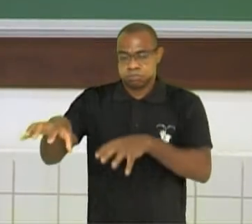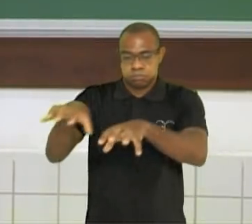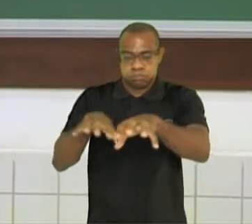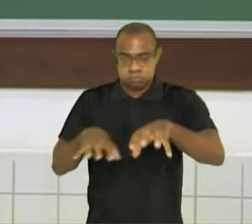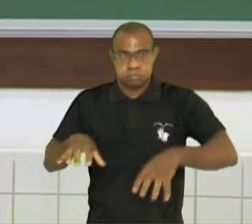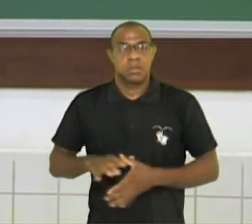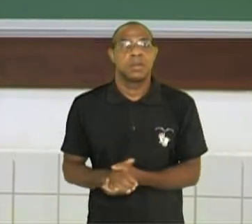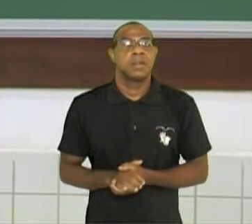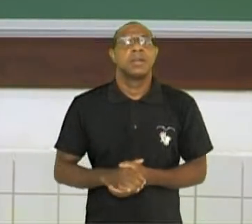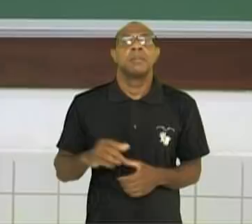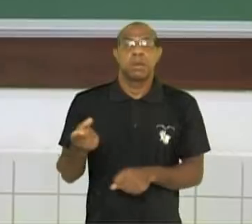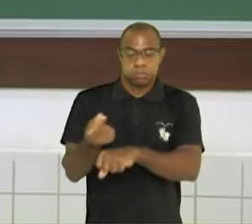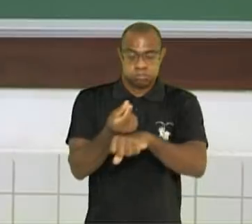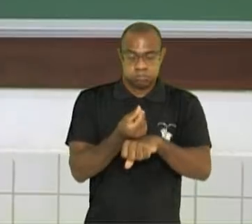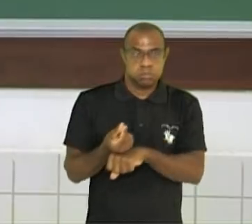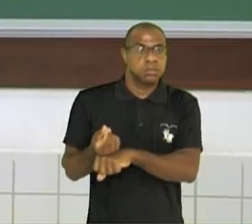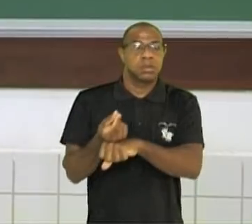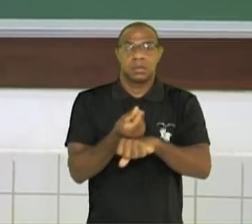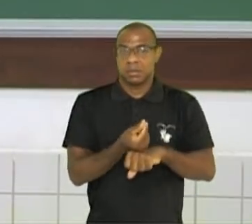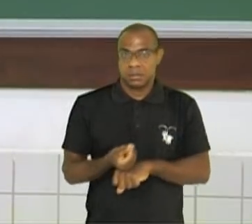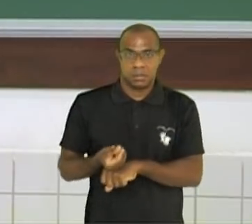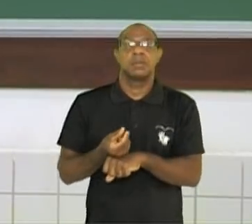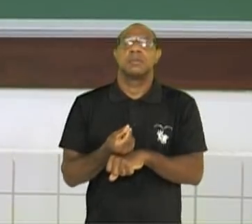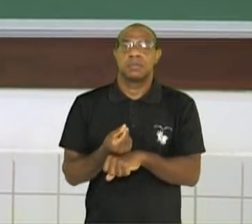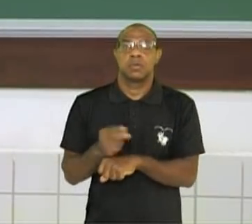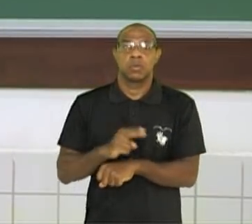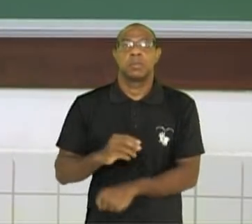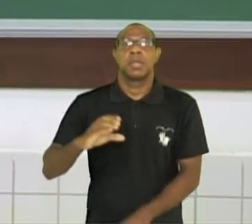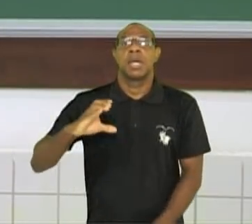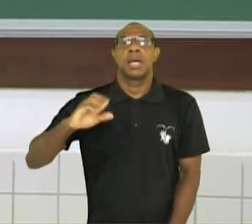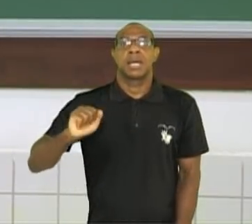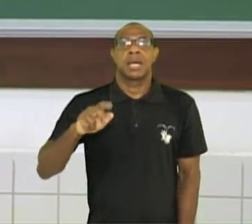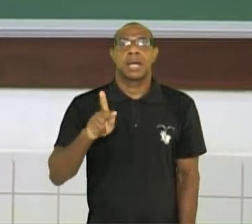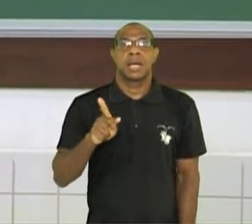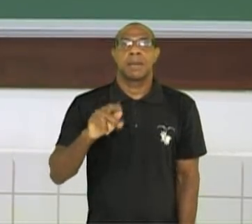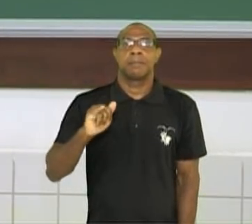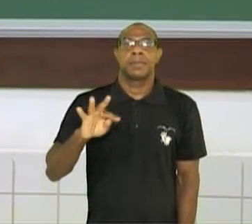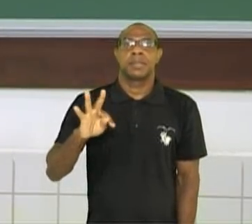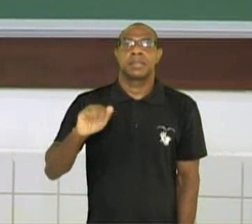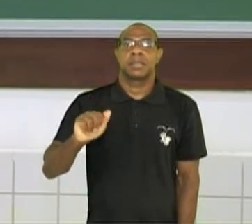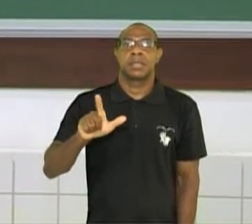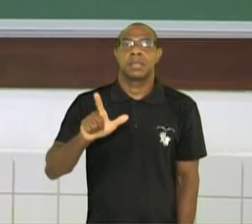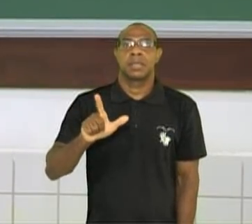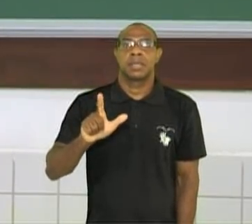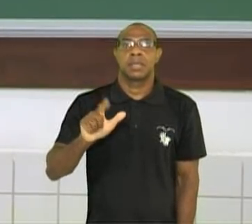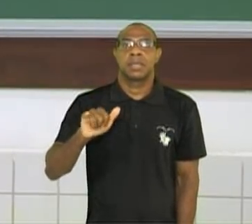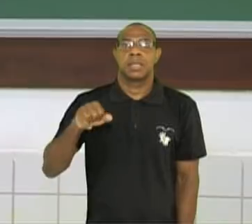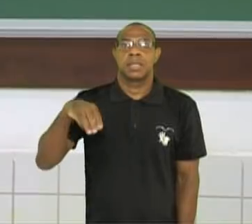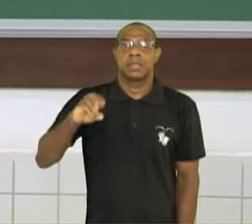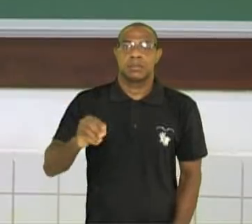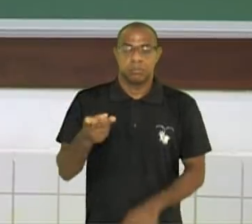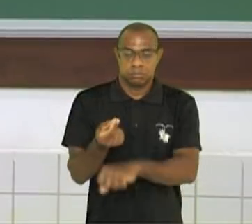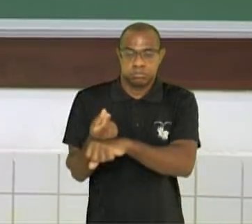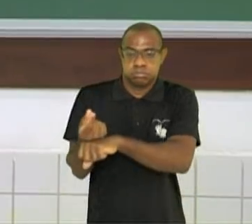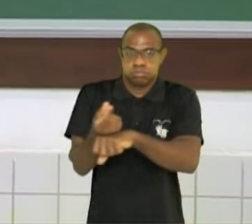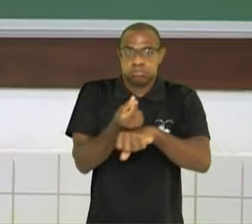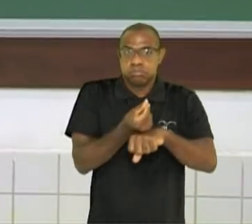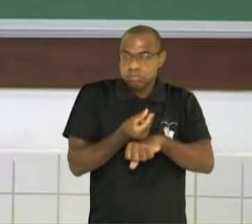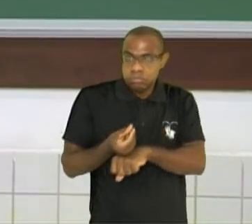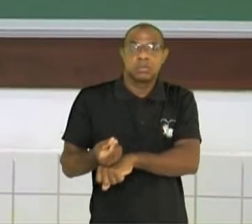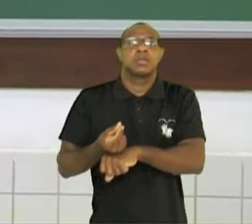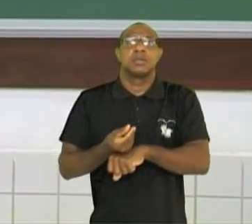trabalhando para um capitalista, que, de novo, é o dono da oficina ou do galpão ali da fábrica, é o dono das ferramentas, é o